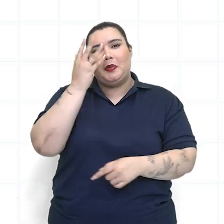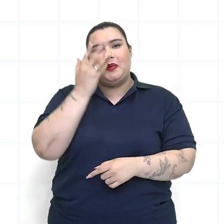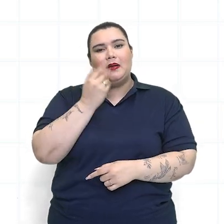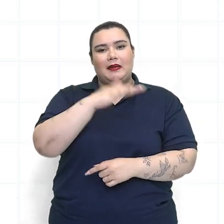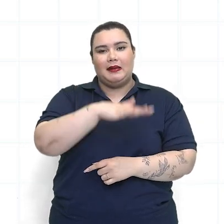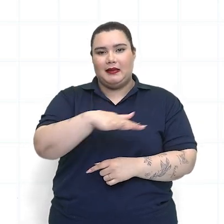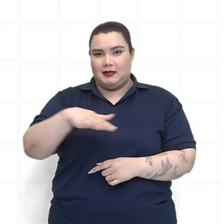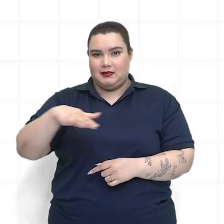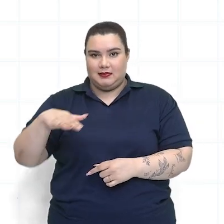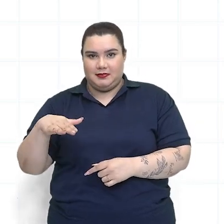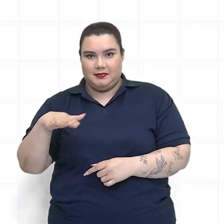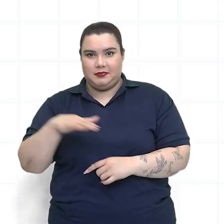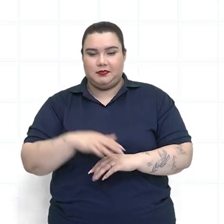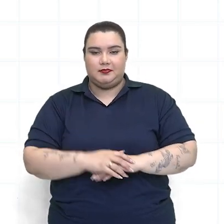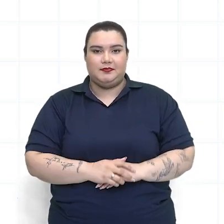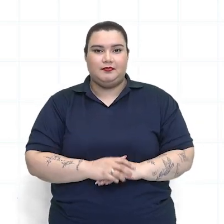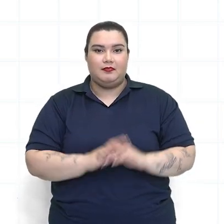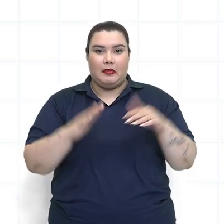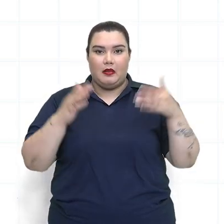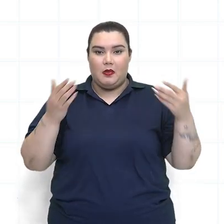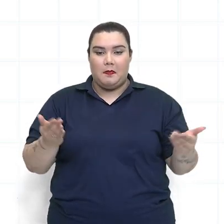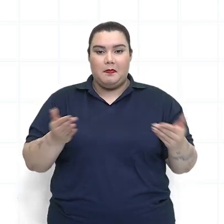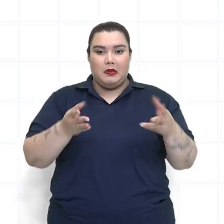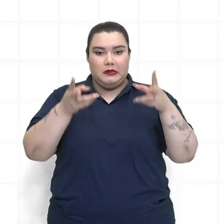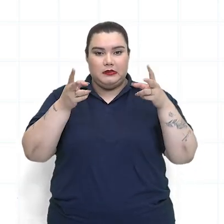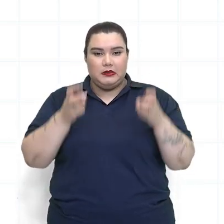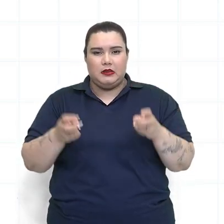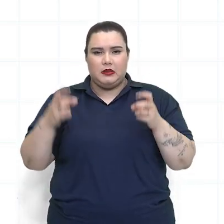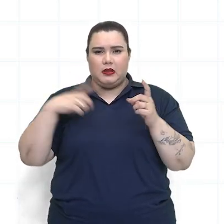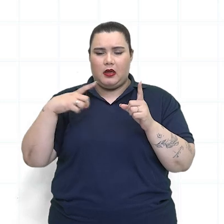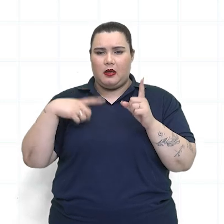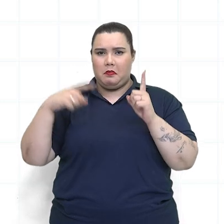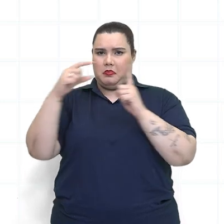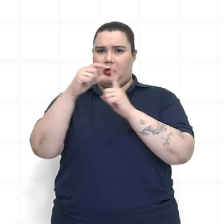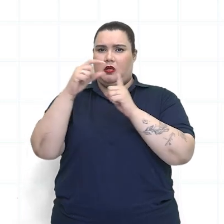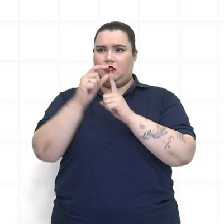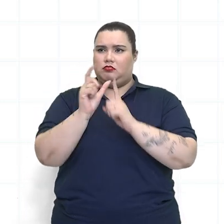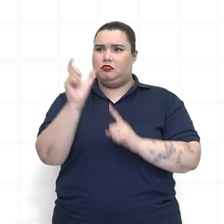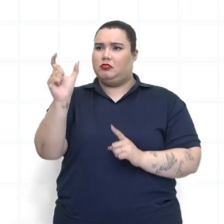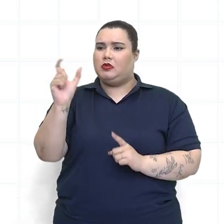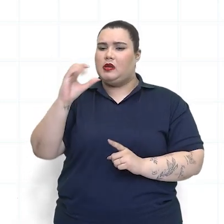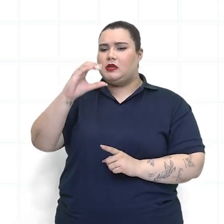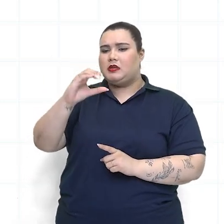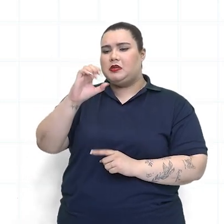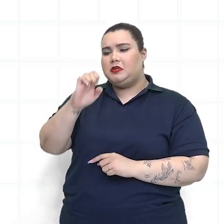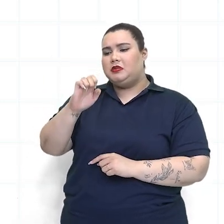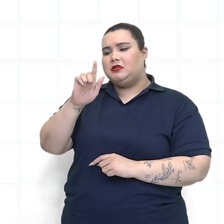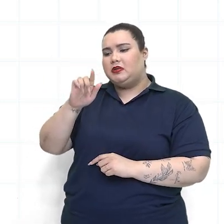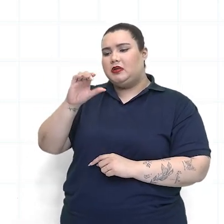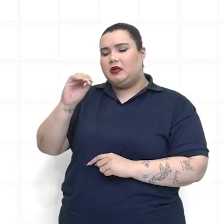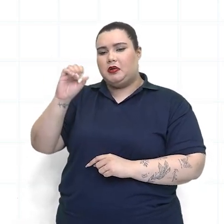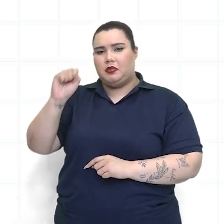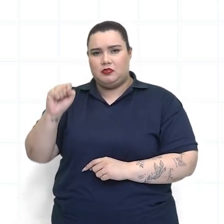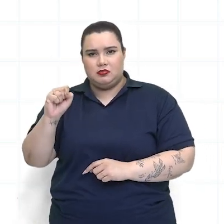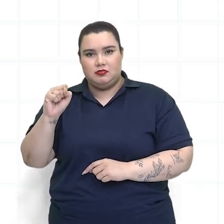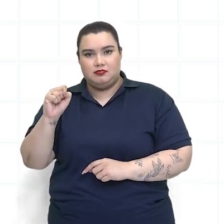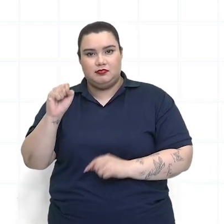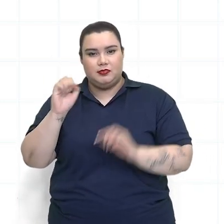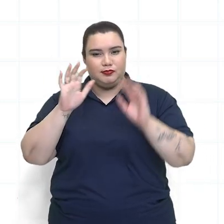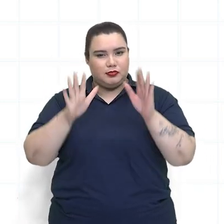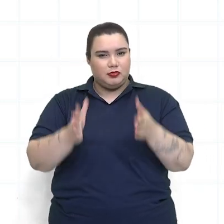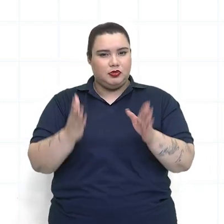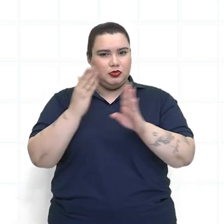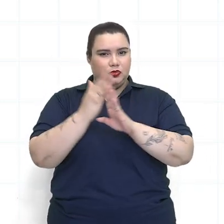apenas marmanjos. Então, veja, tem uma palavra aqui em destaque, cegos. Você já